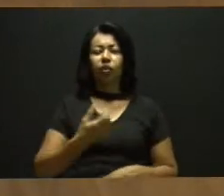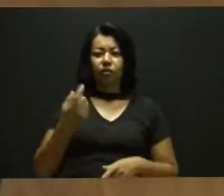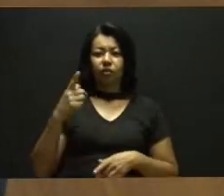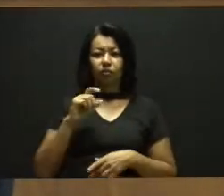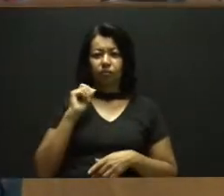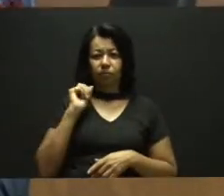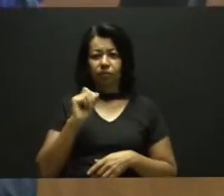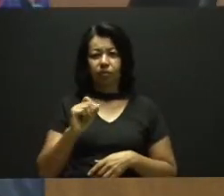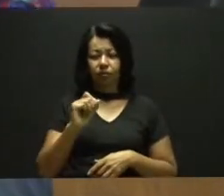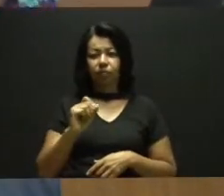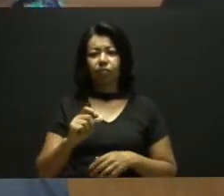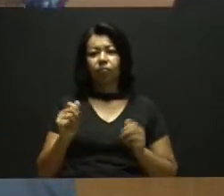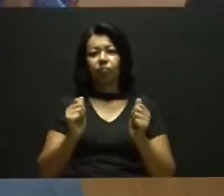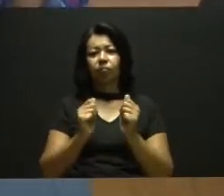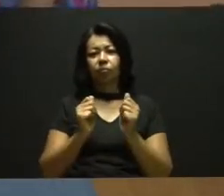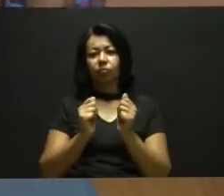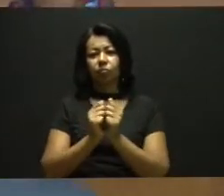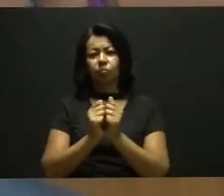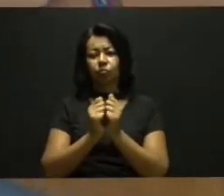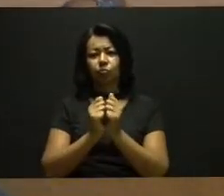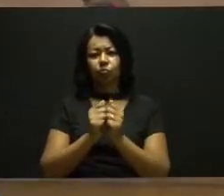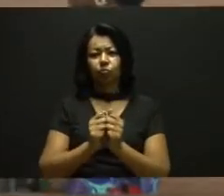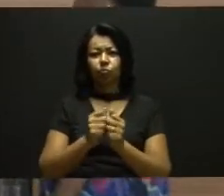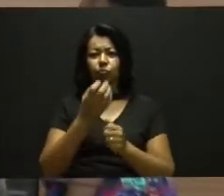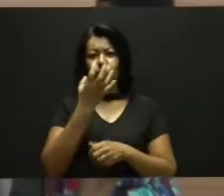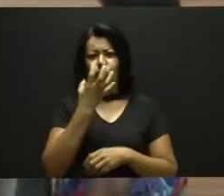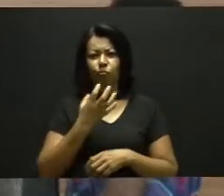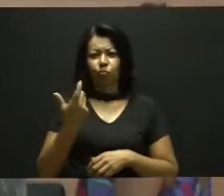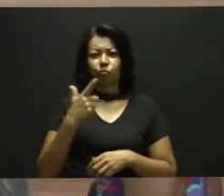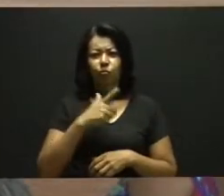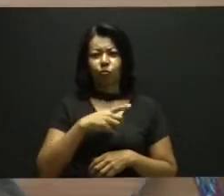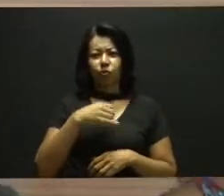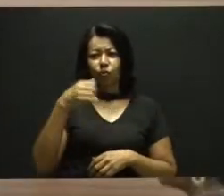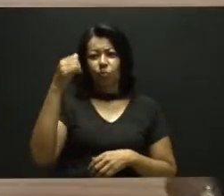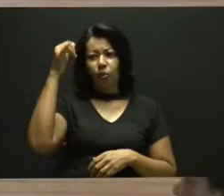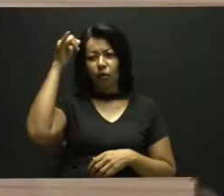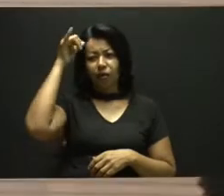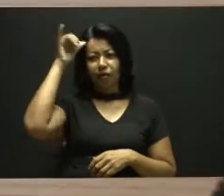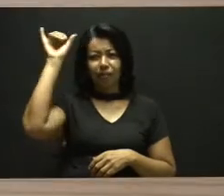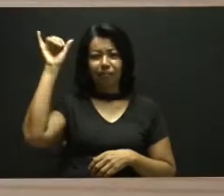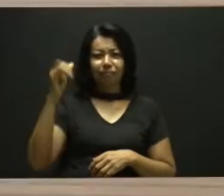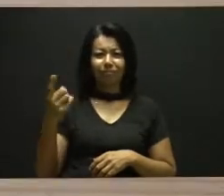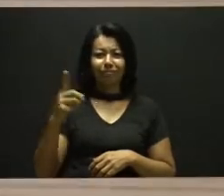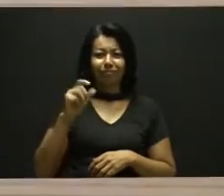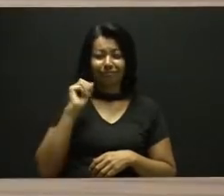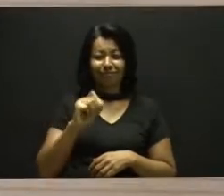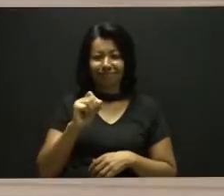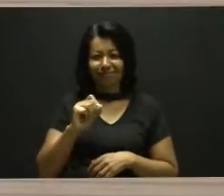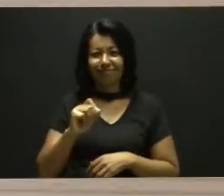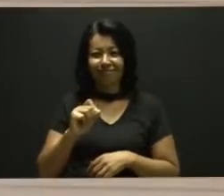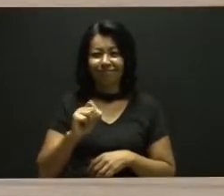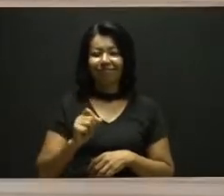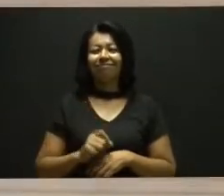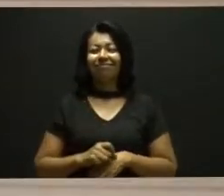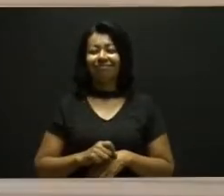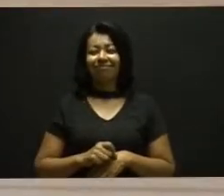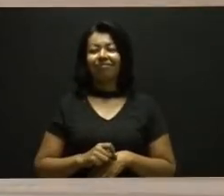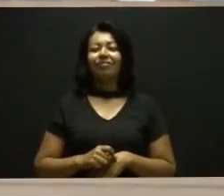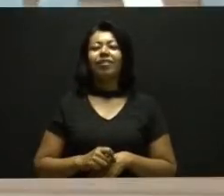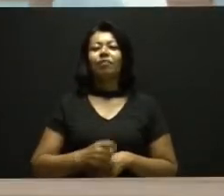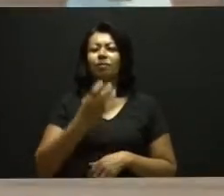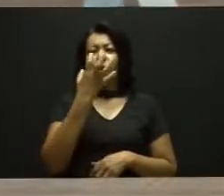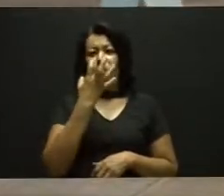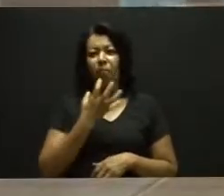com a folha botões lever tanto milhões aos tiranos e